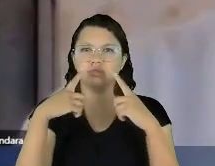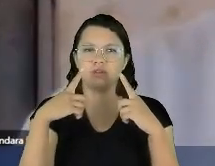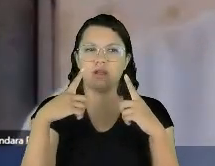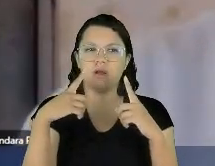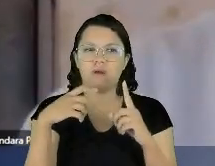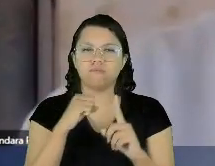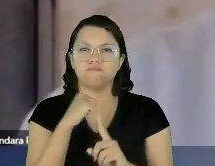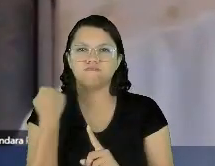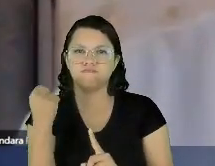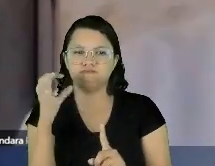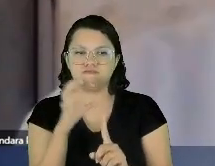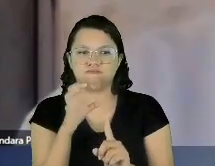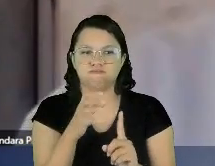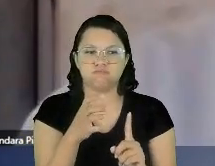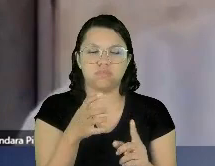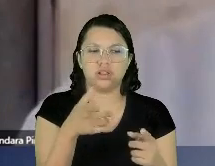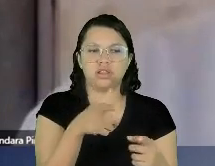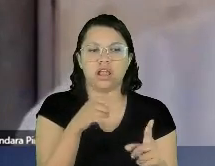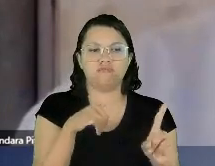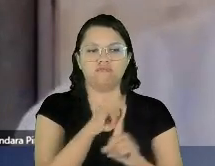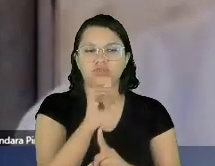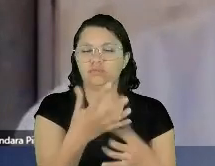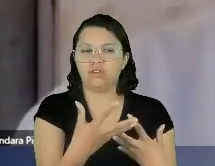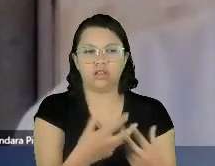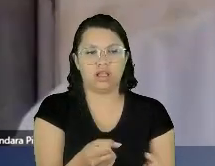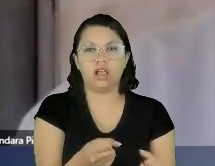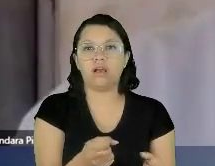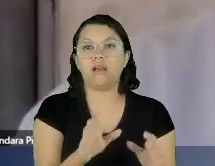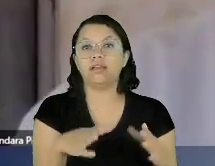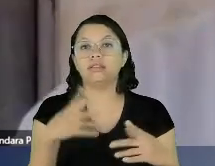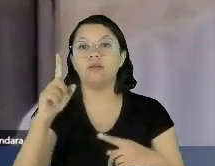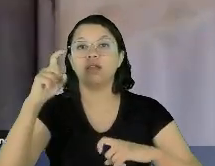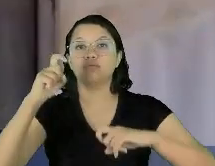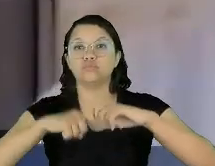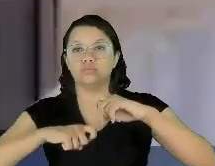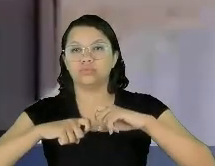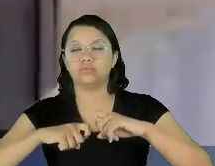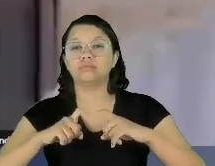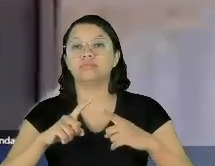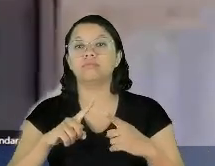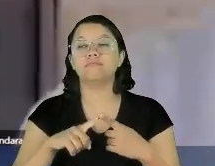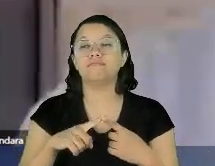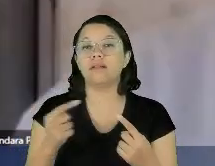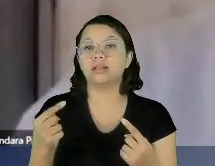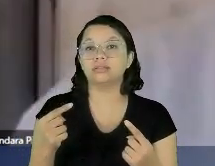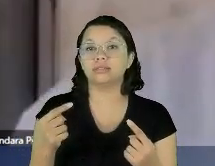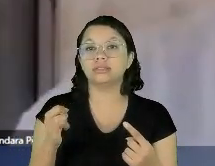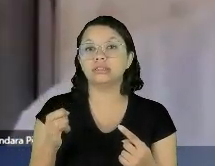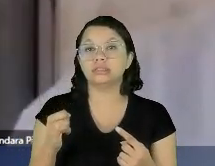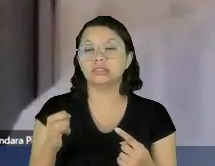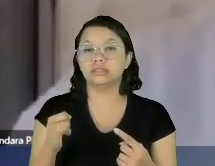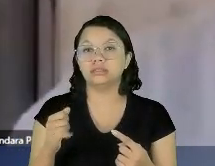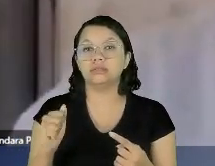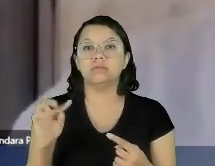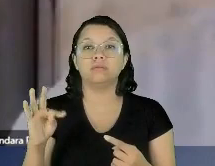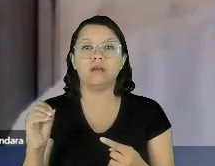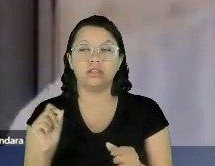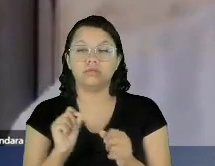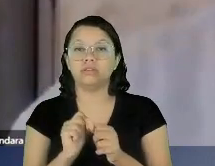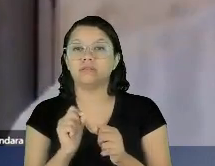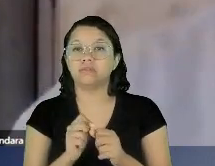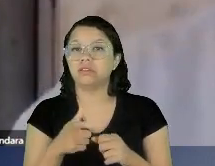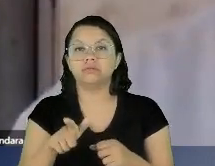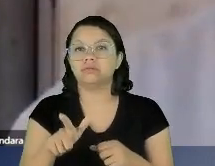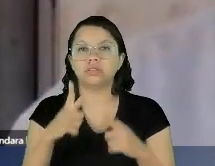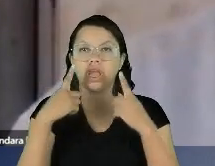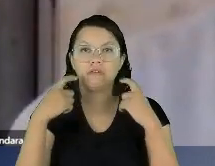ou de grave ameaça, e sem o consentimento da vítima, a configuração era de estupro. Contudo, se